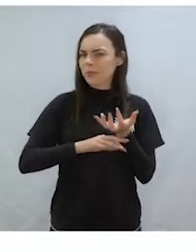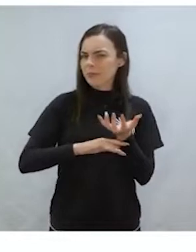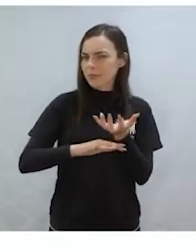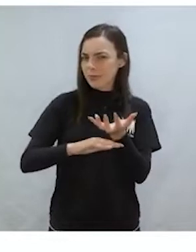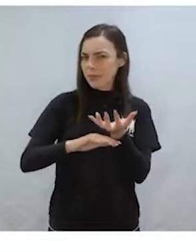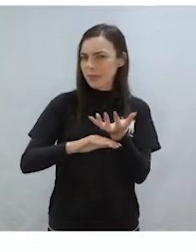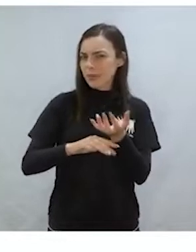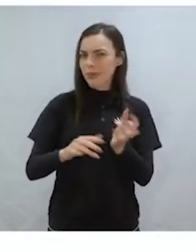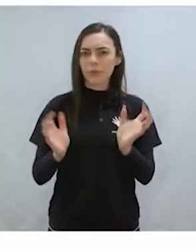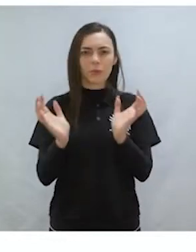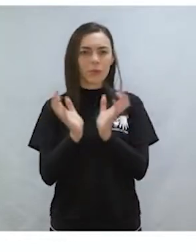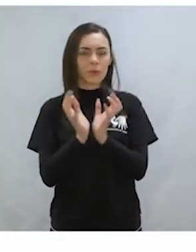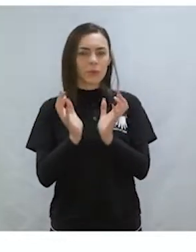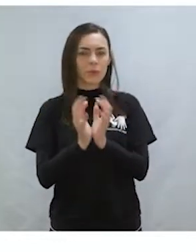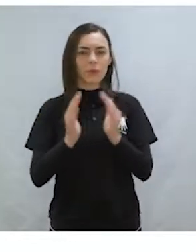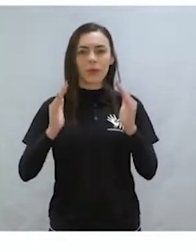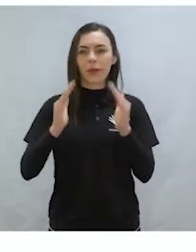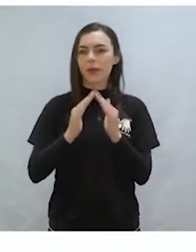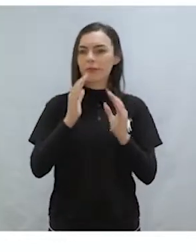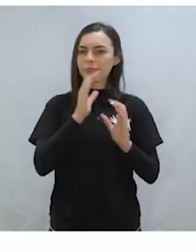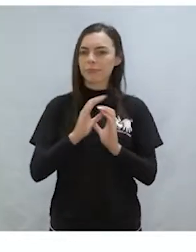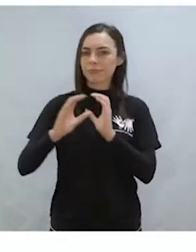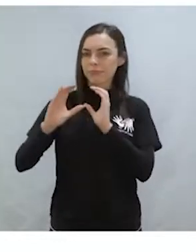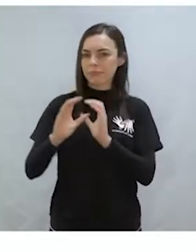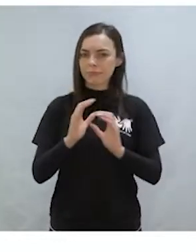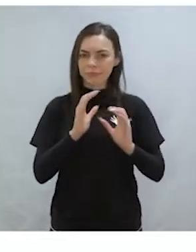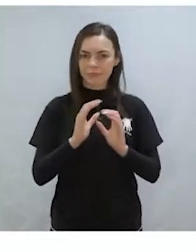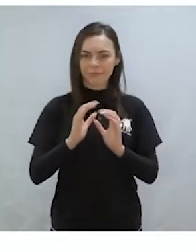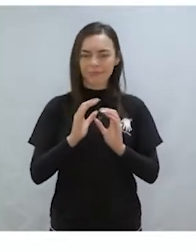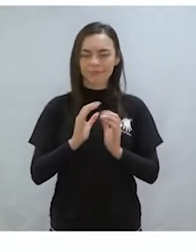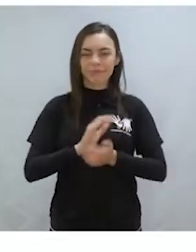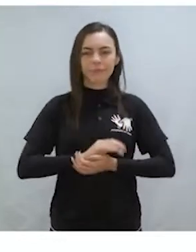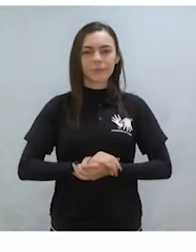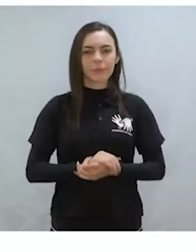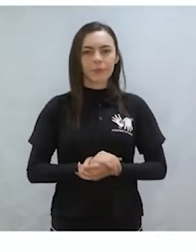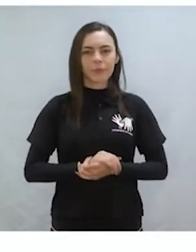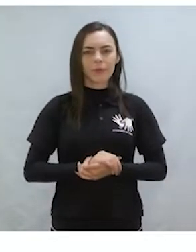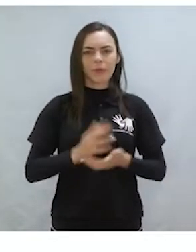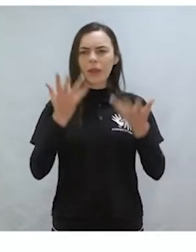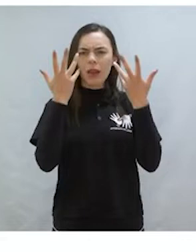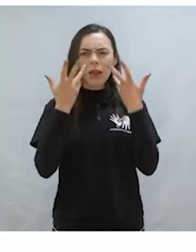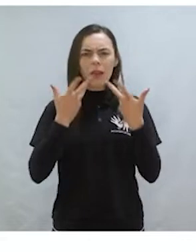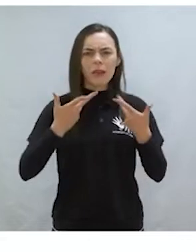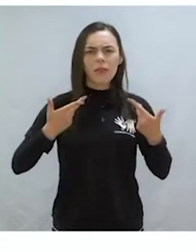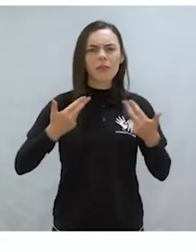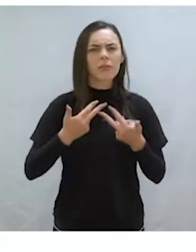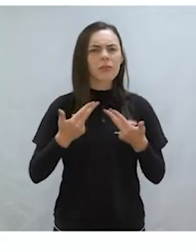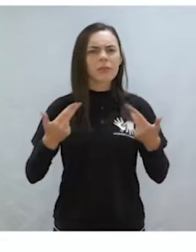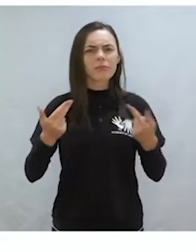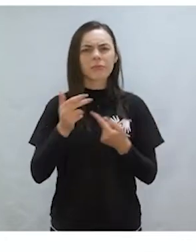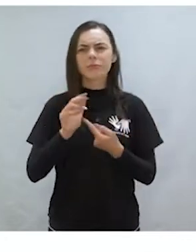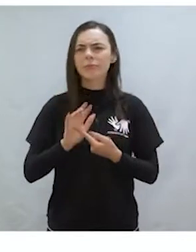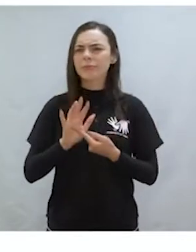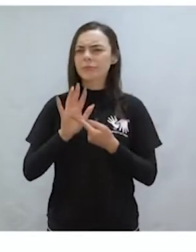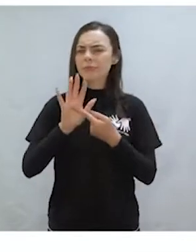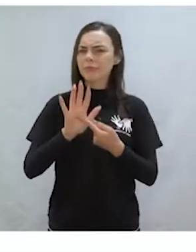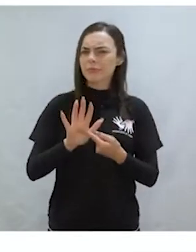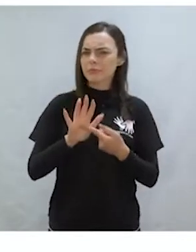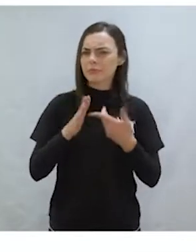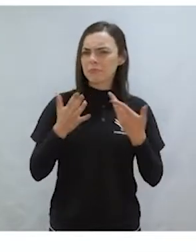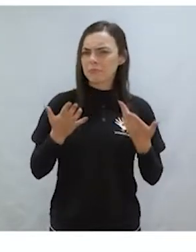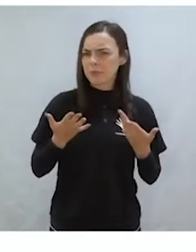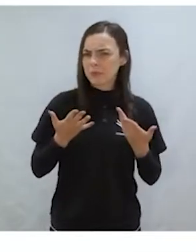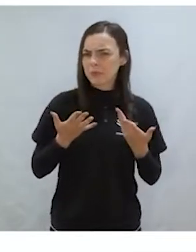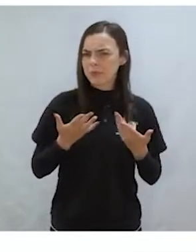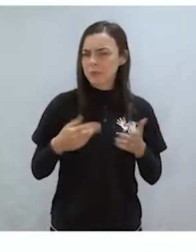quem que canta? A banda Casa Cantante. E quais os animais que aparecem na música?